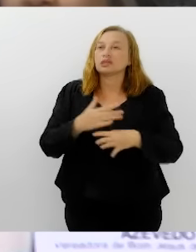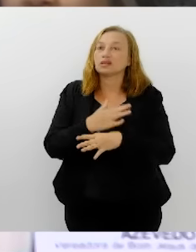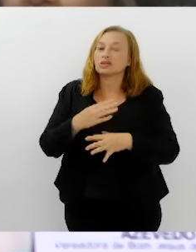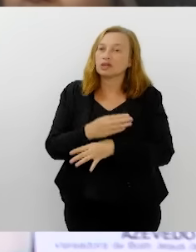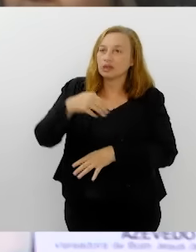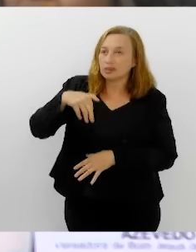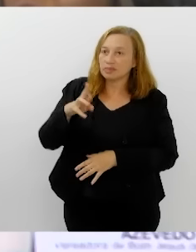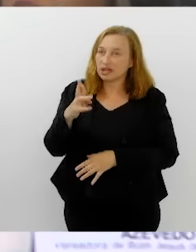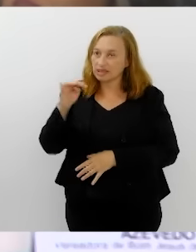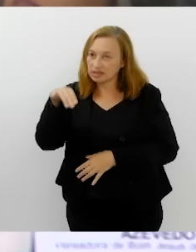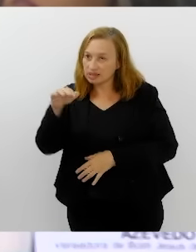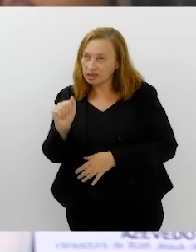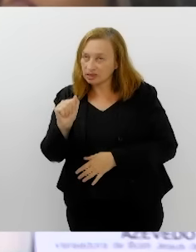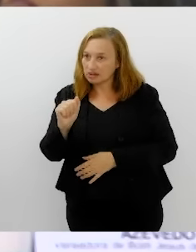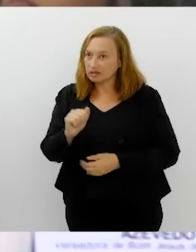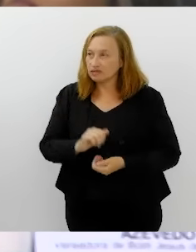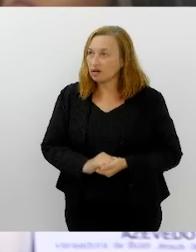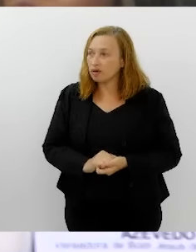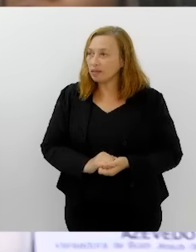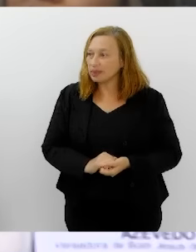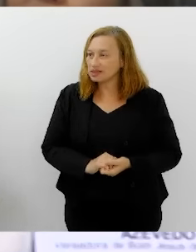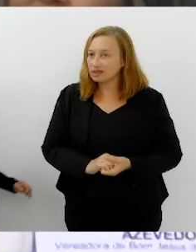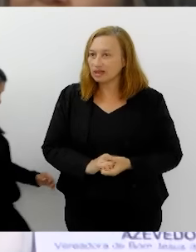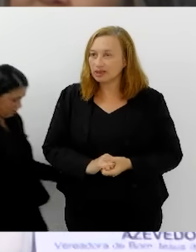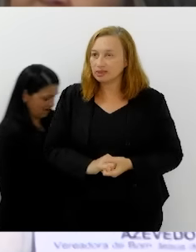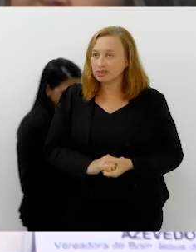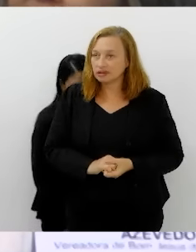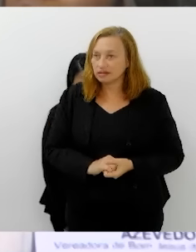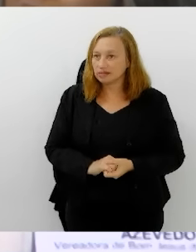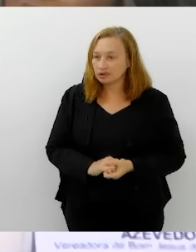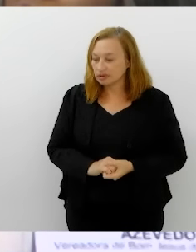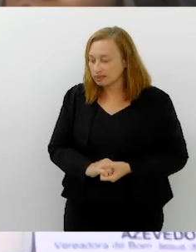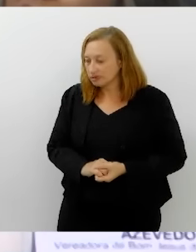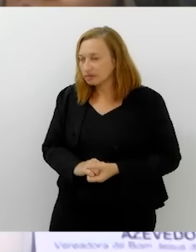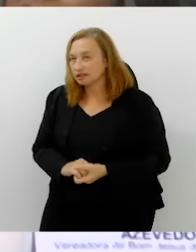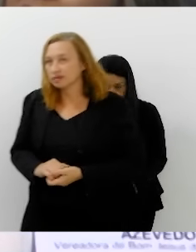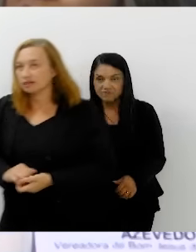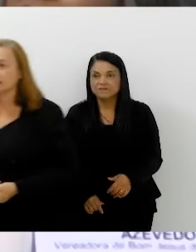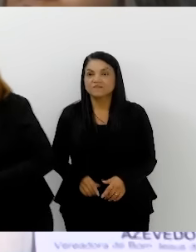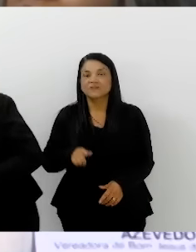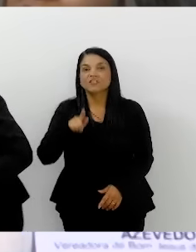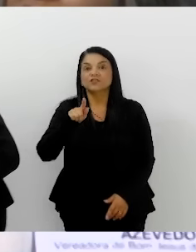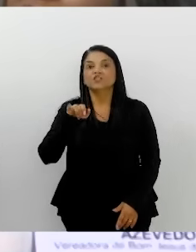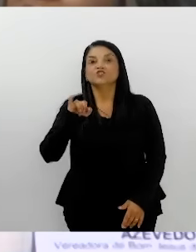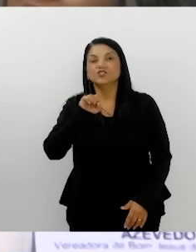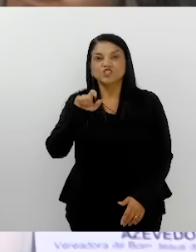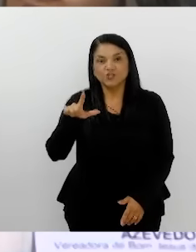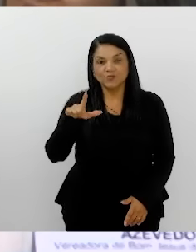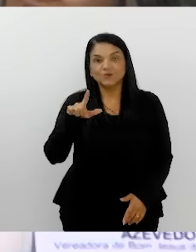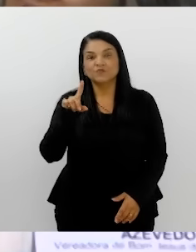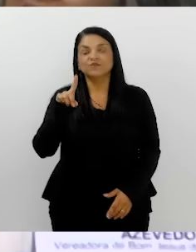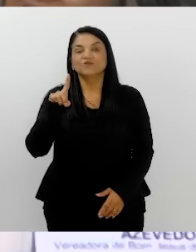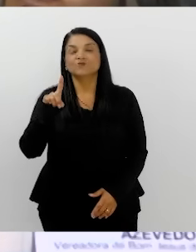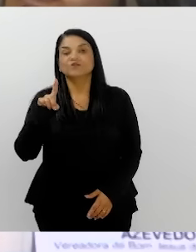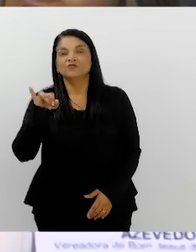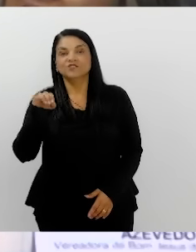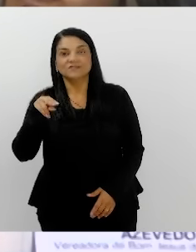o trabalho que tem realizado. Ao caríssimo Gil Diniz, seja muito bem-vindo à